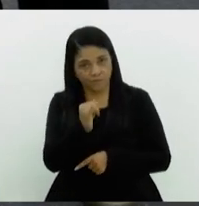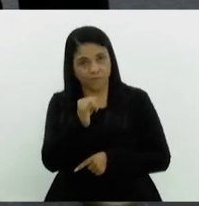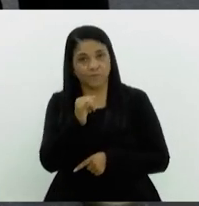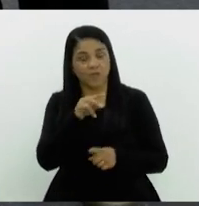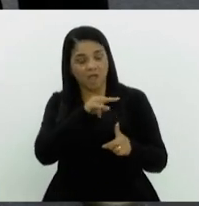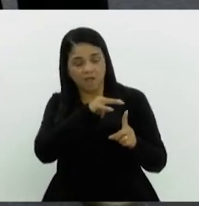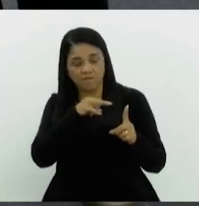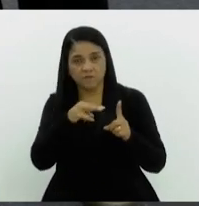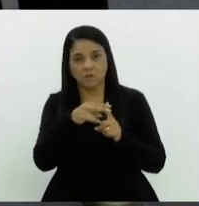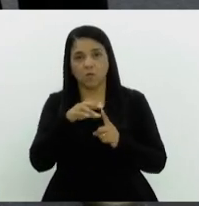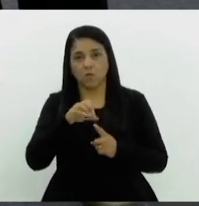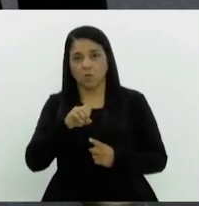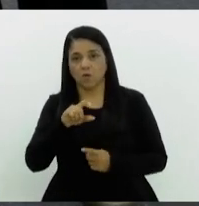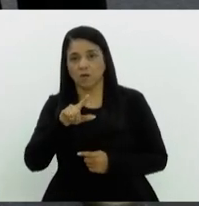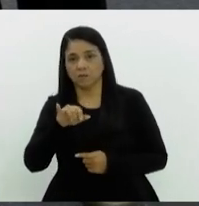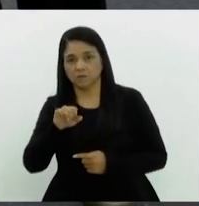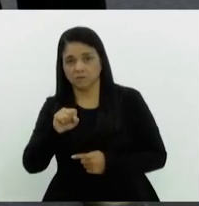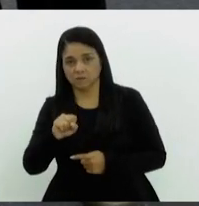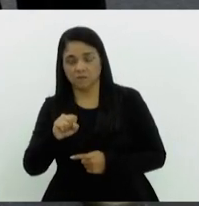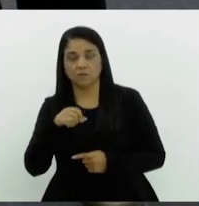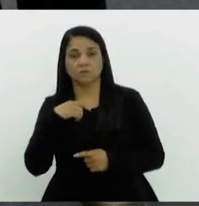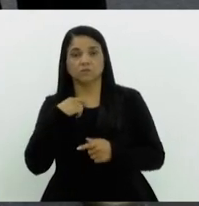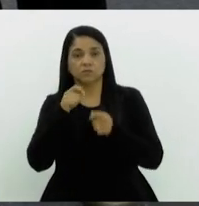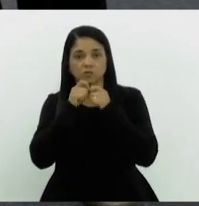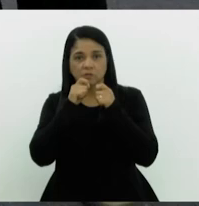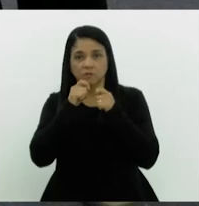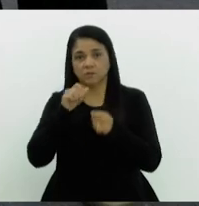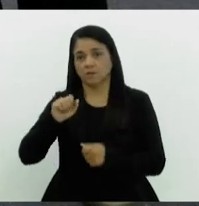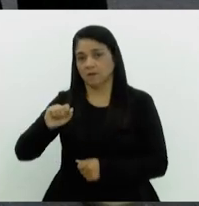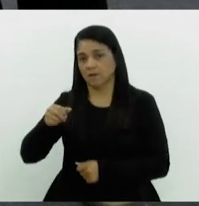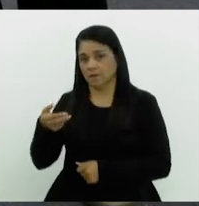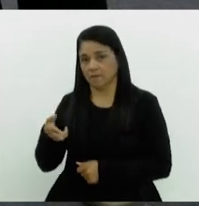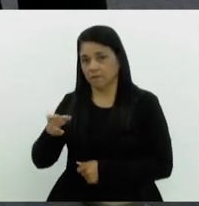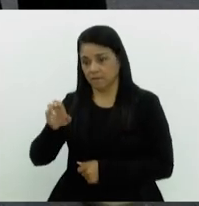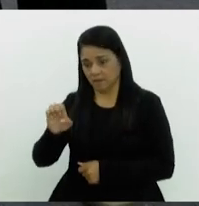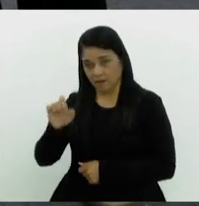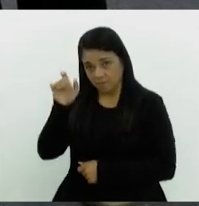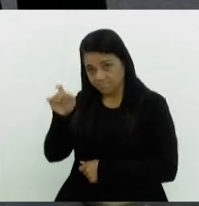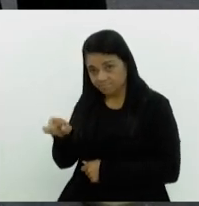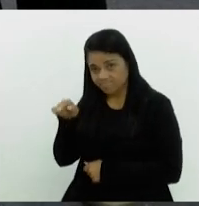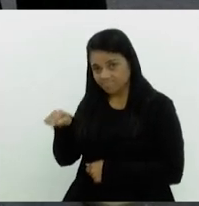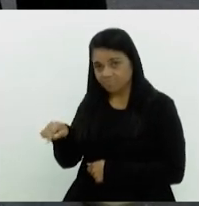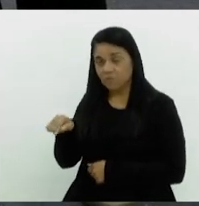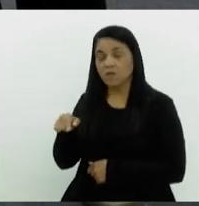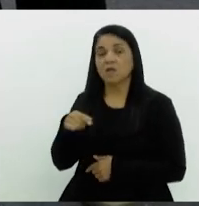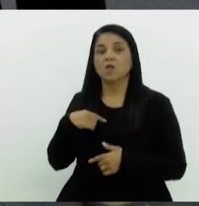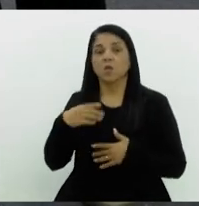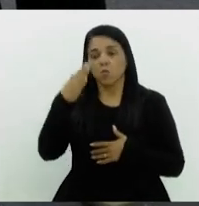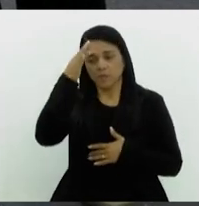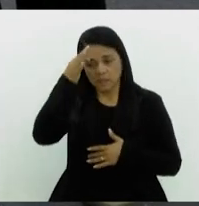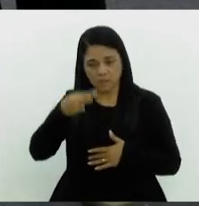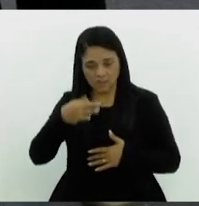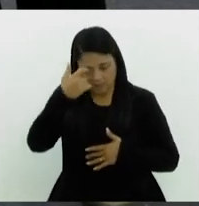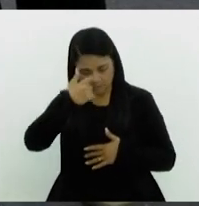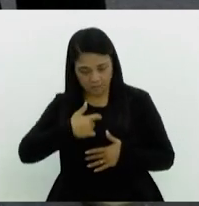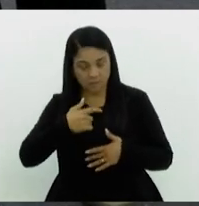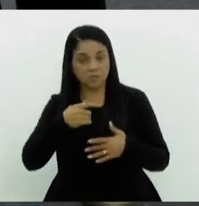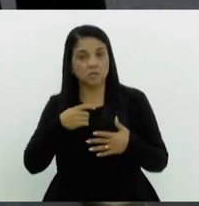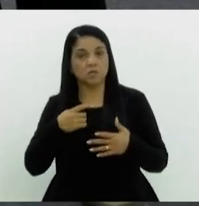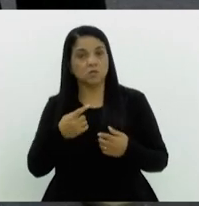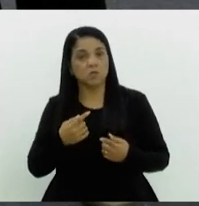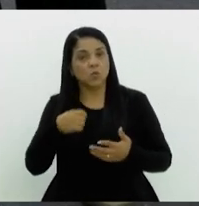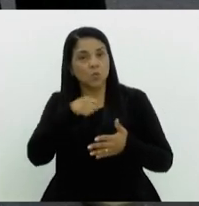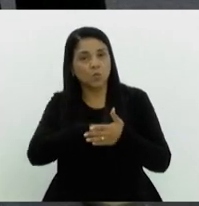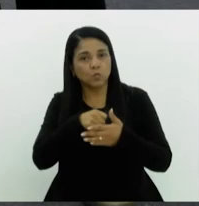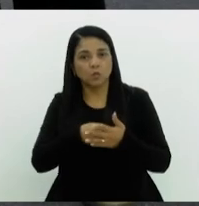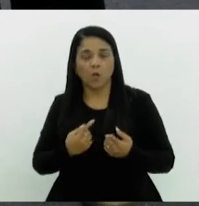visão holística do jornalista André Trigueiro, eu entendi que lutar contra a fome é fundamental. Por isso,